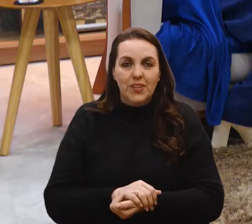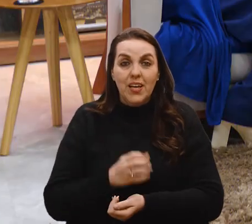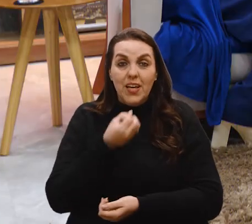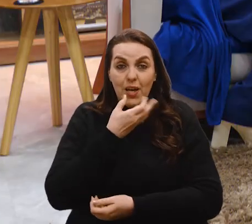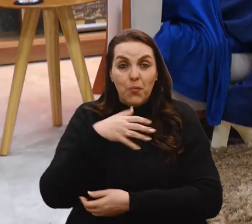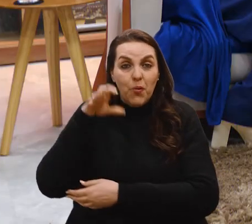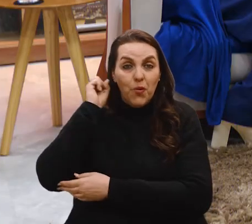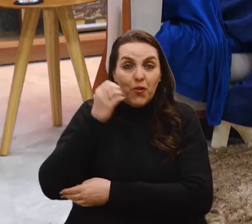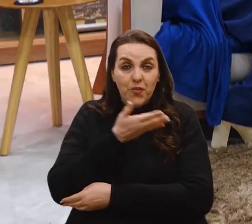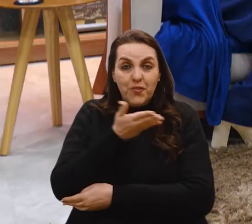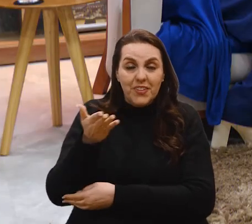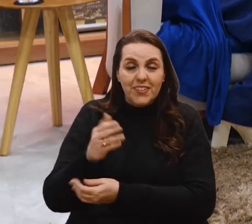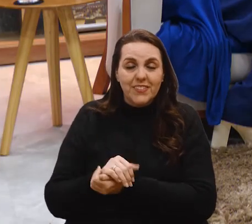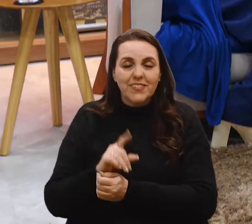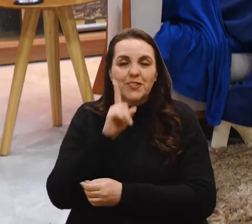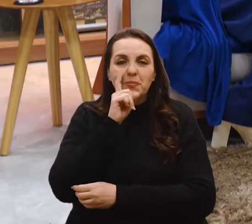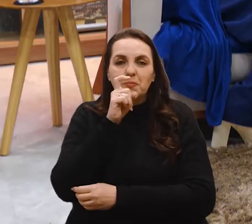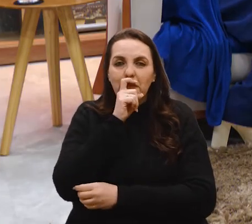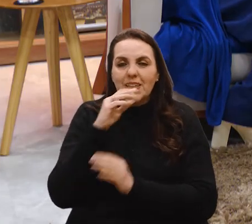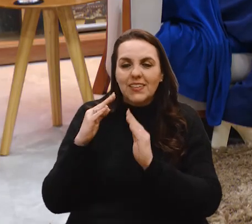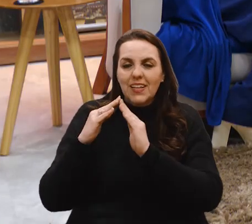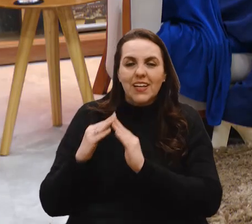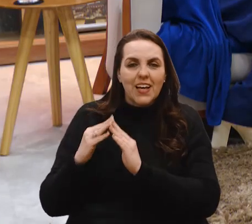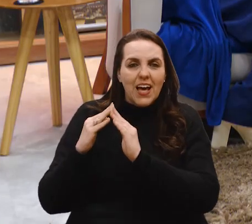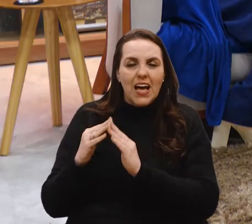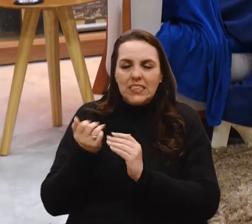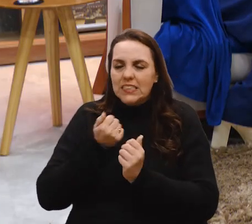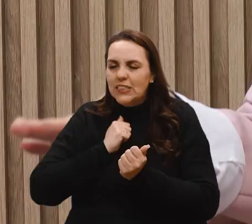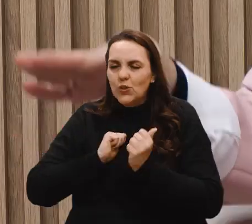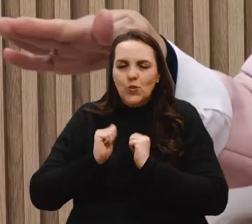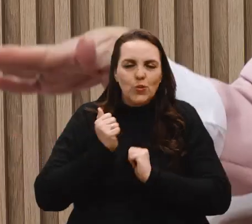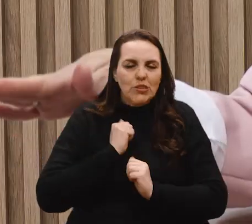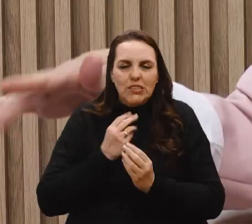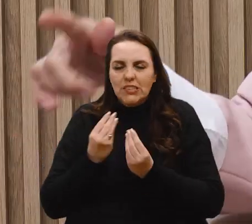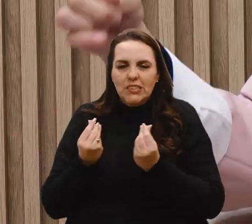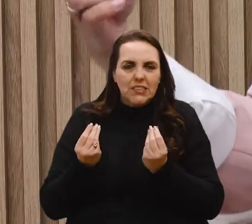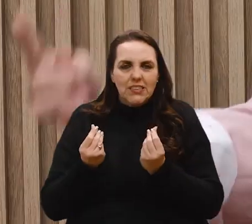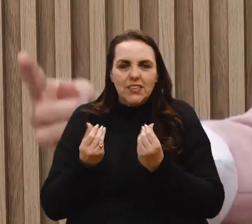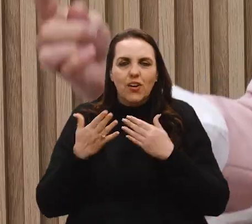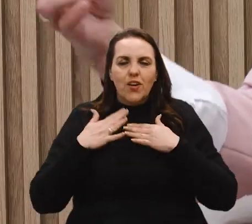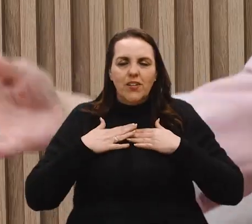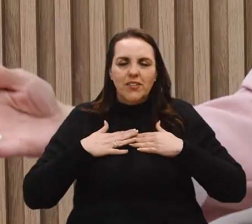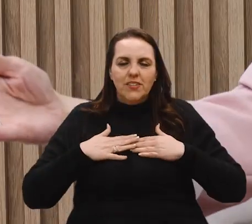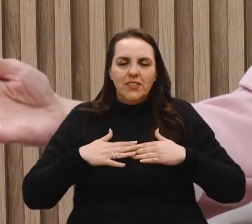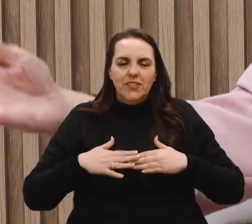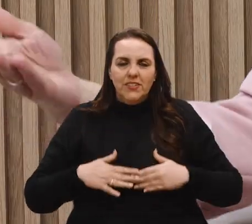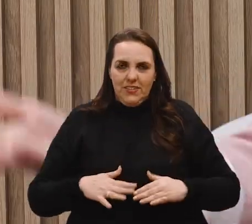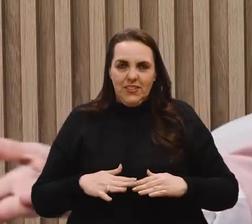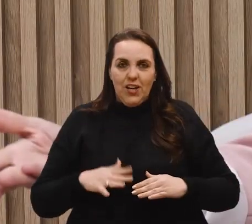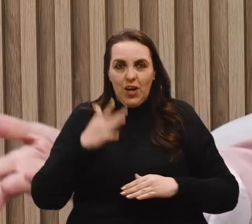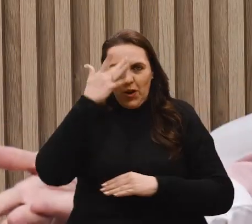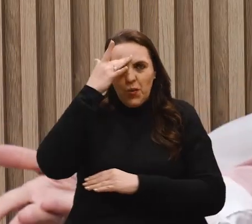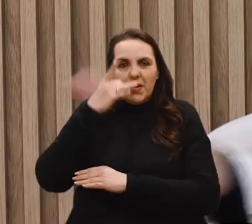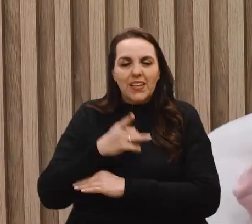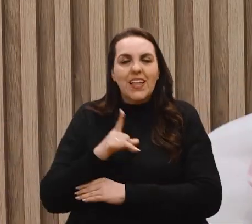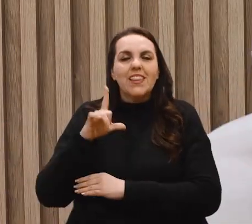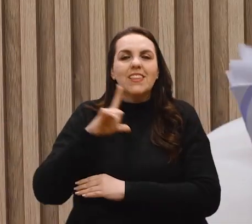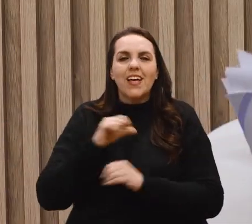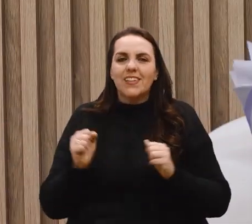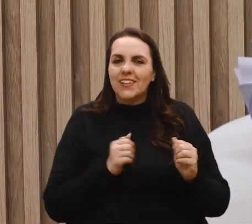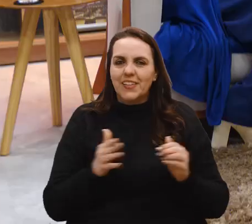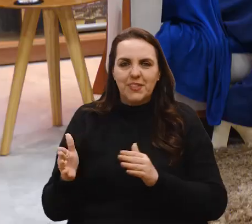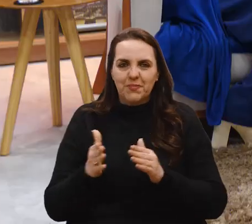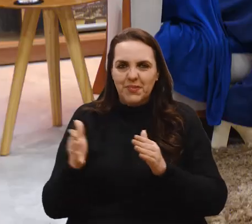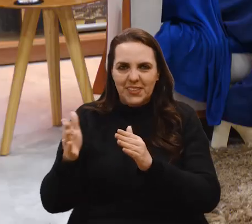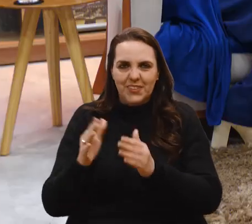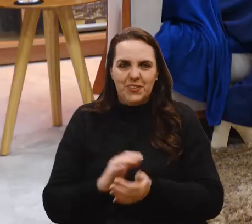porque acho que os pais que estão em casa, angustiados, vão se acalmar e entender que tem caminhos. E a gente, como o